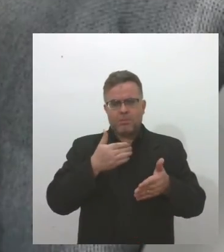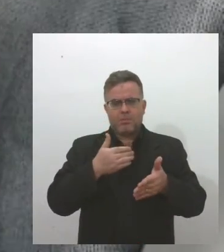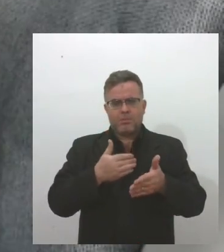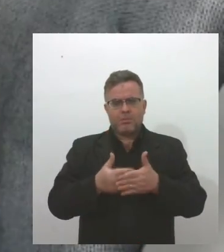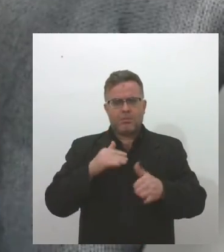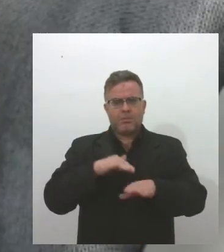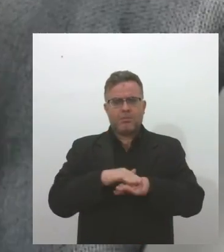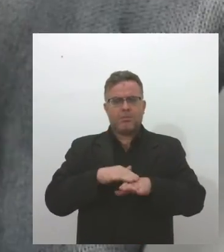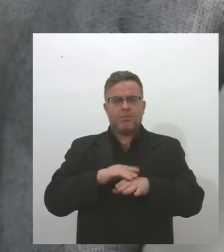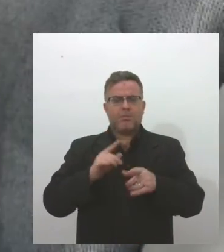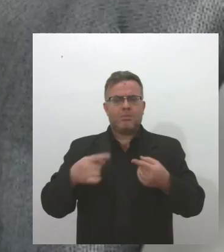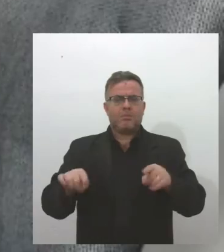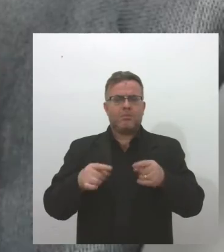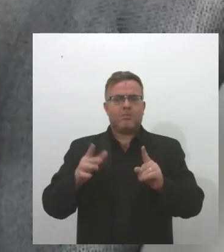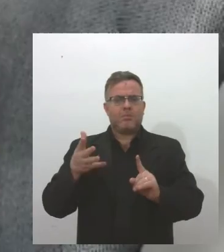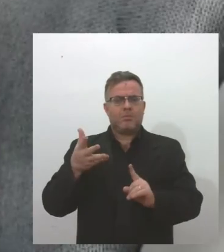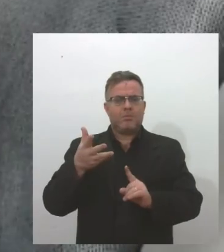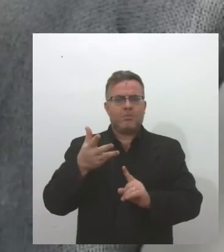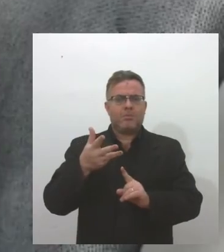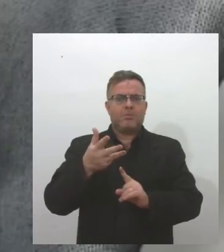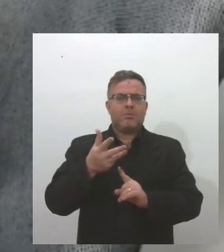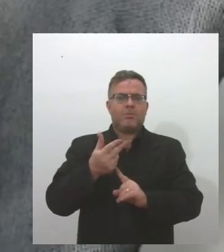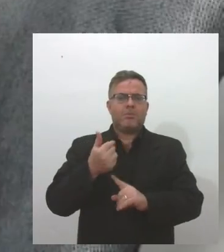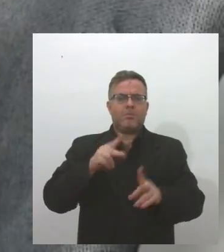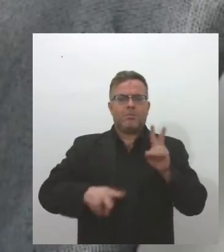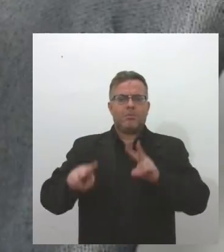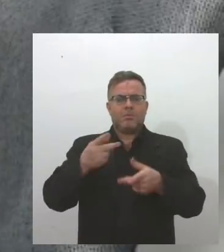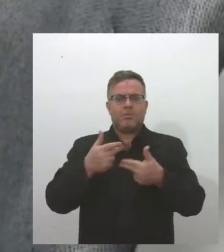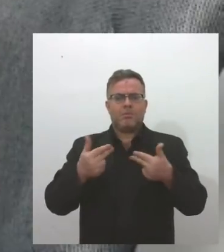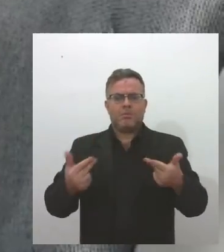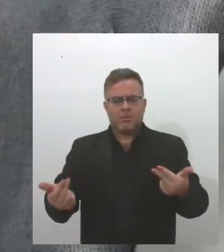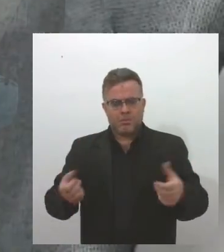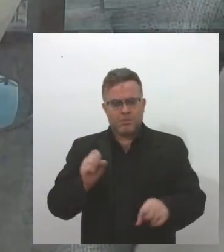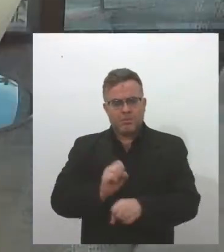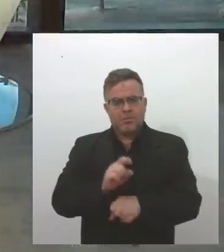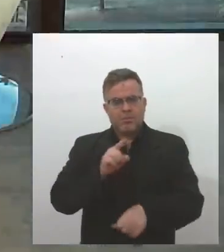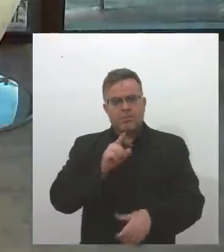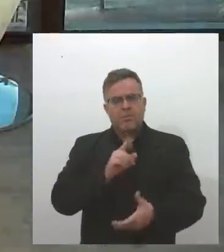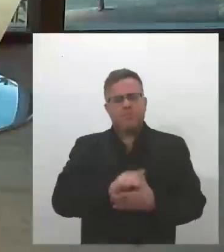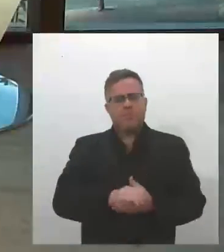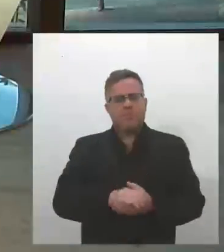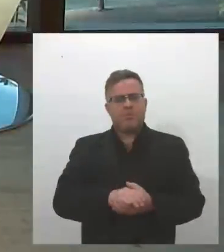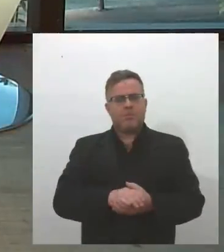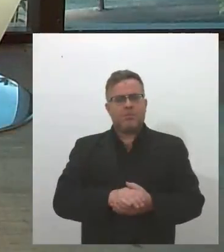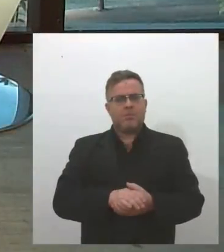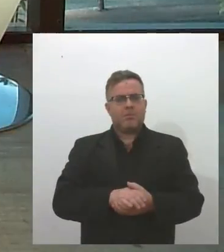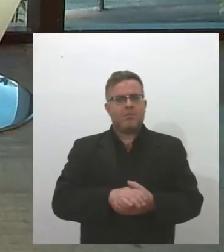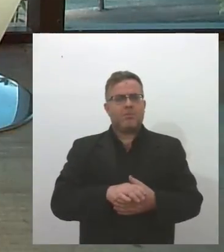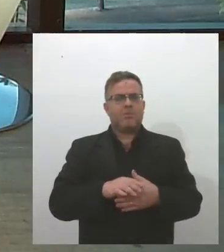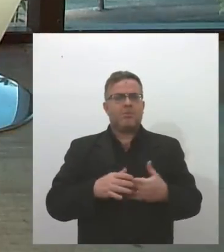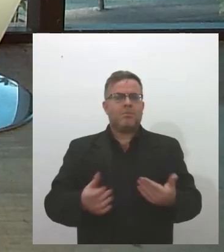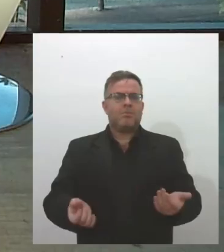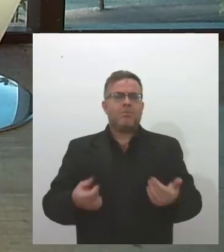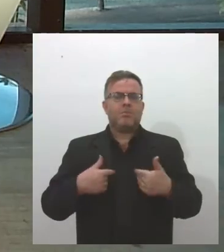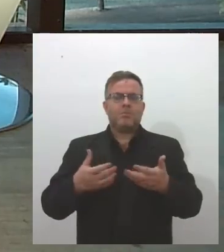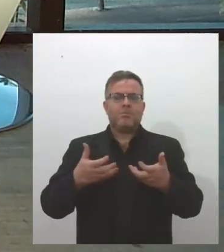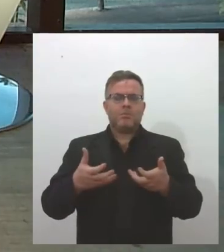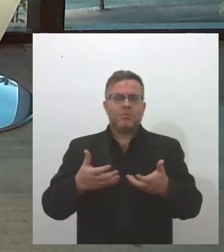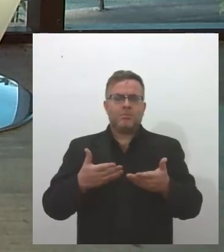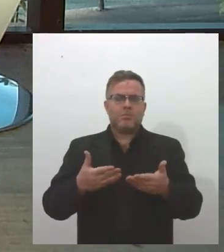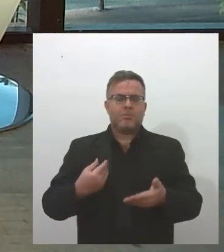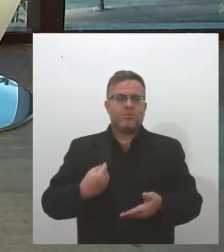sobre música, arte, audiovisual e muito mais. Eu aguardo vocês. Muito bem, todo mundo convidado e assim,